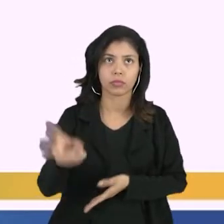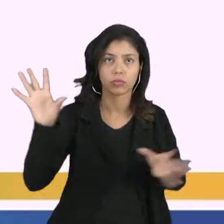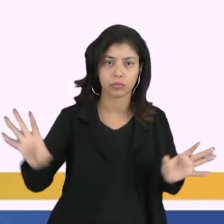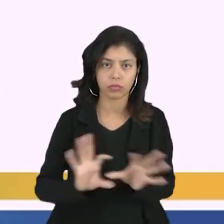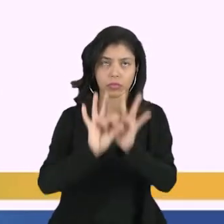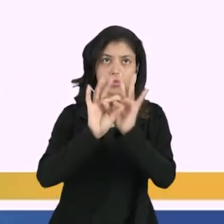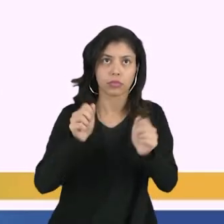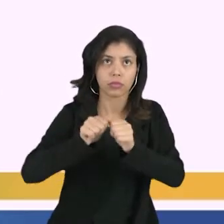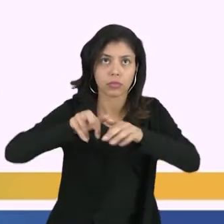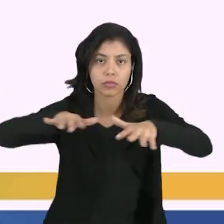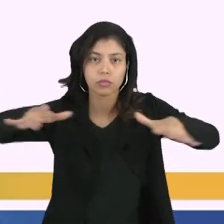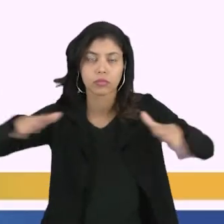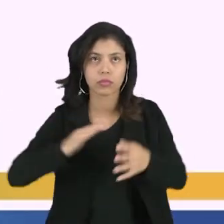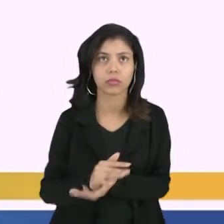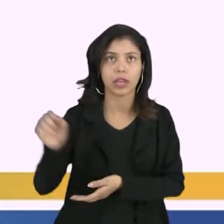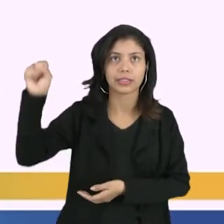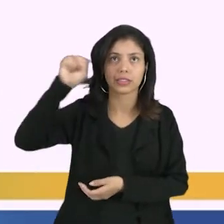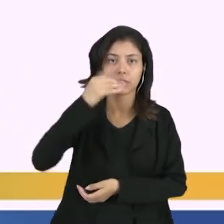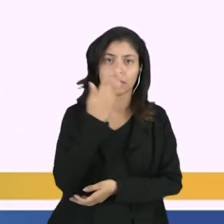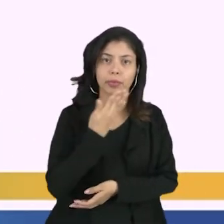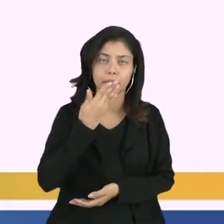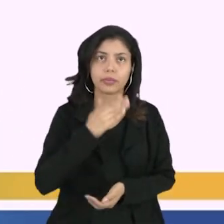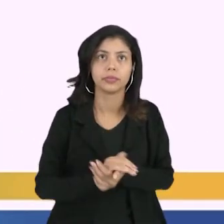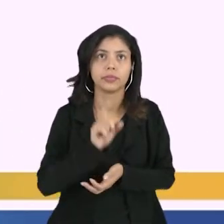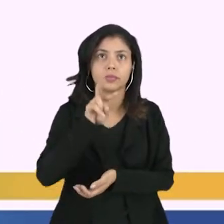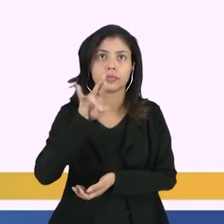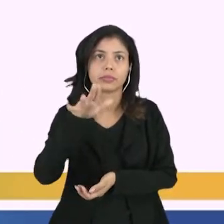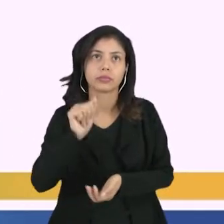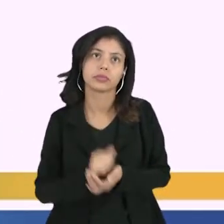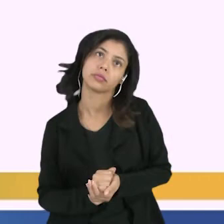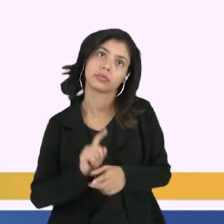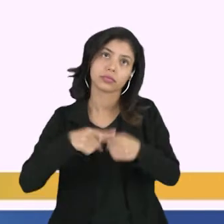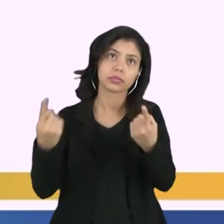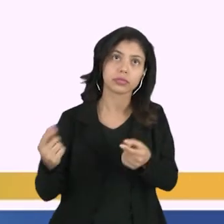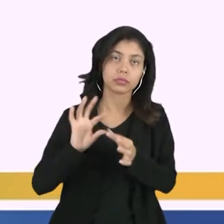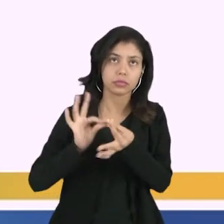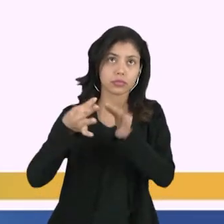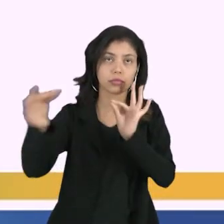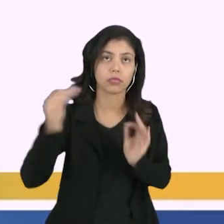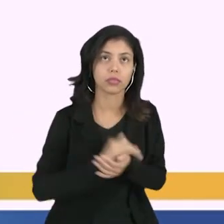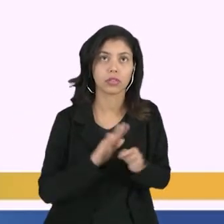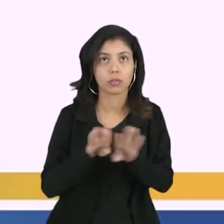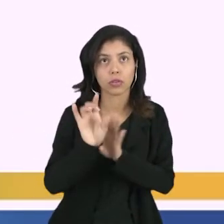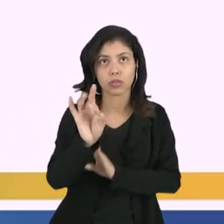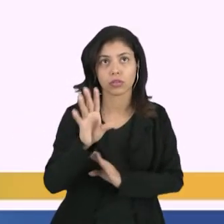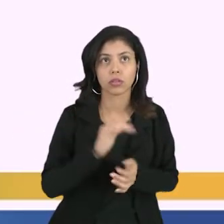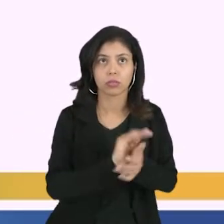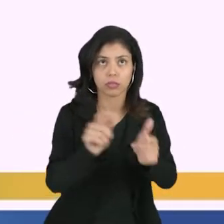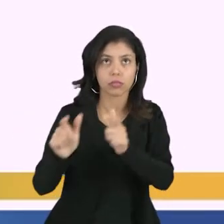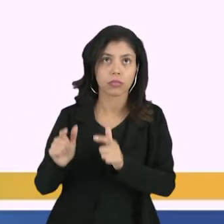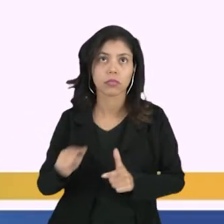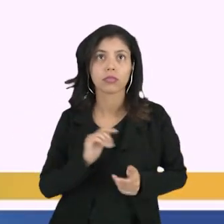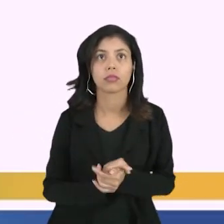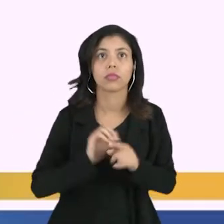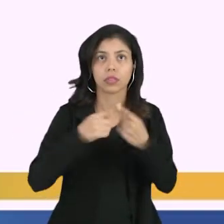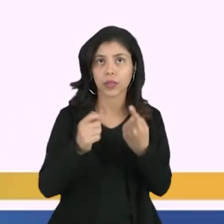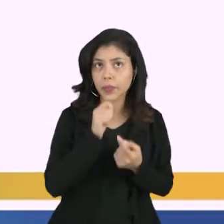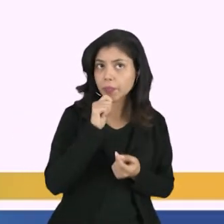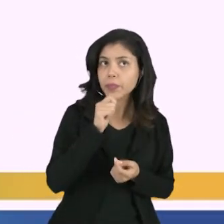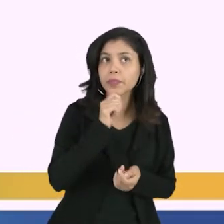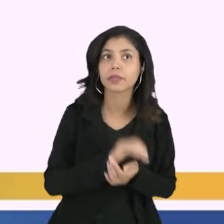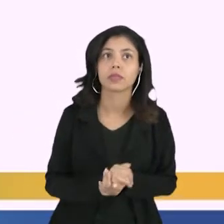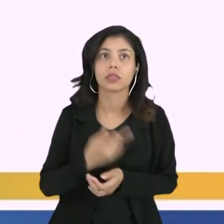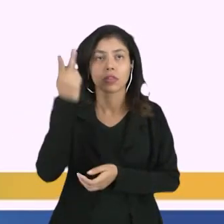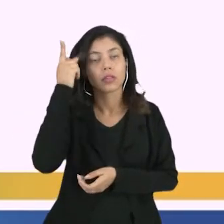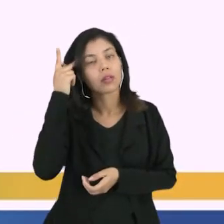ligada, então, a essa expansão pelo litoral. Mas não se estendeu somente, né, para essas áreas, também foi ainda para São Paulo,